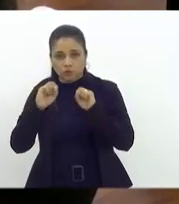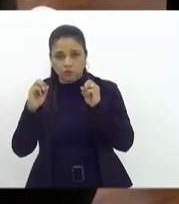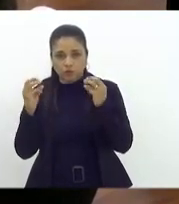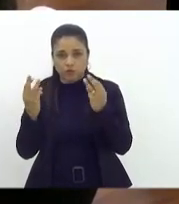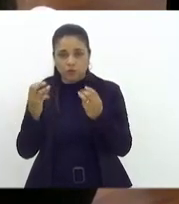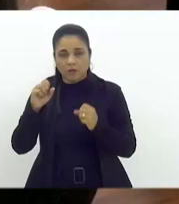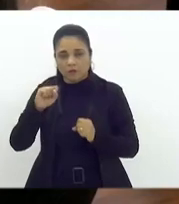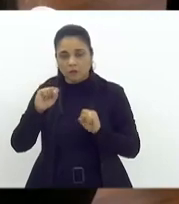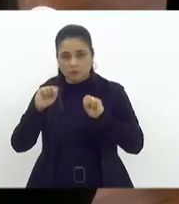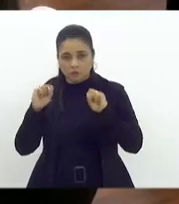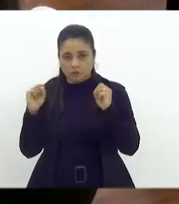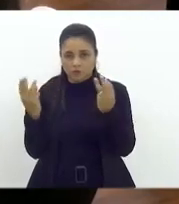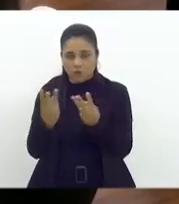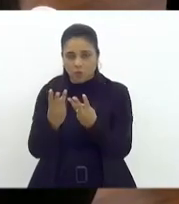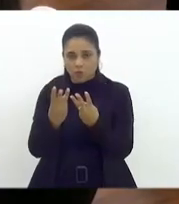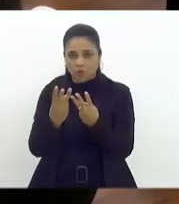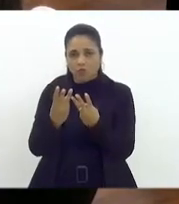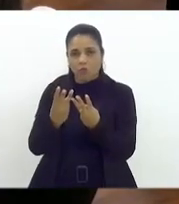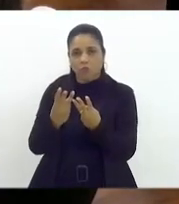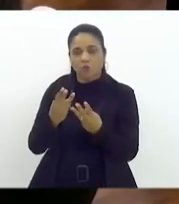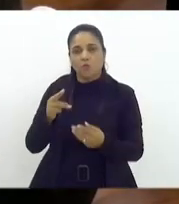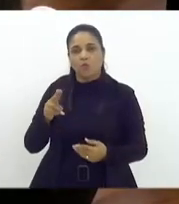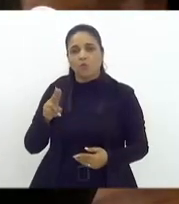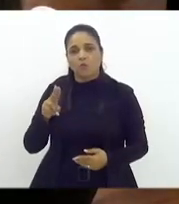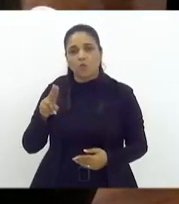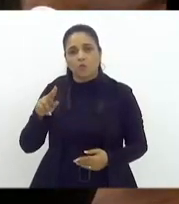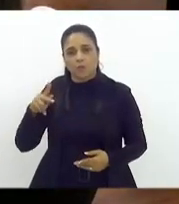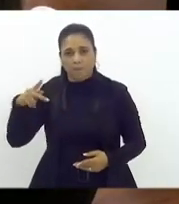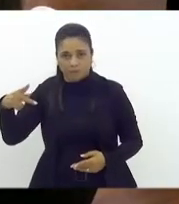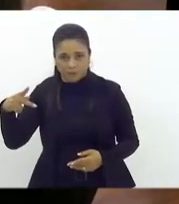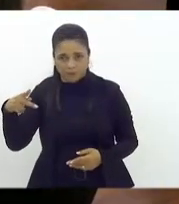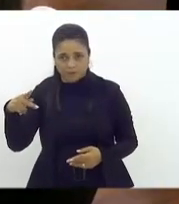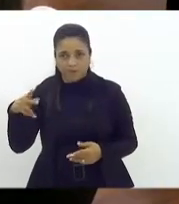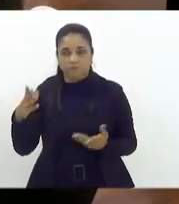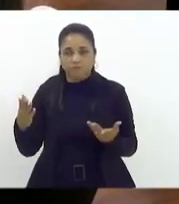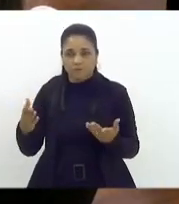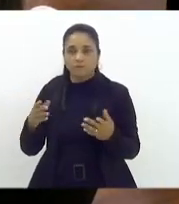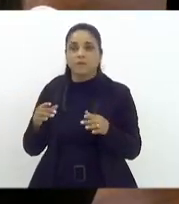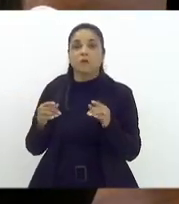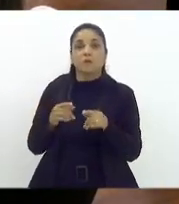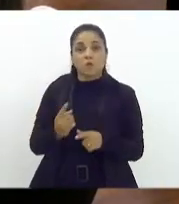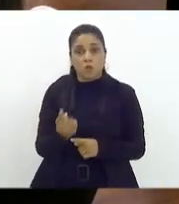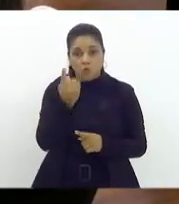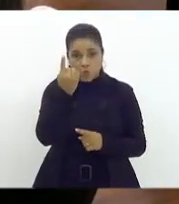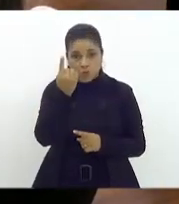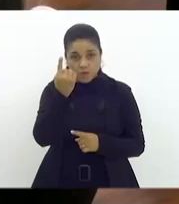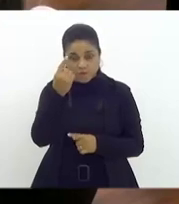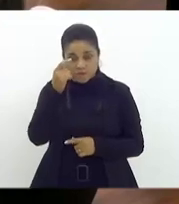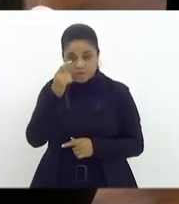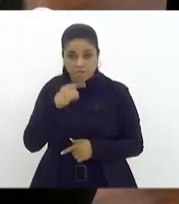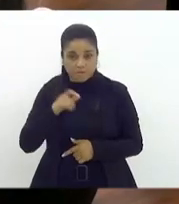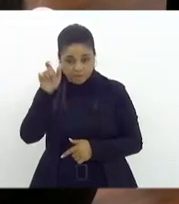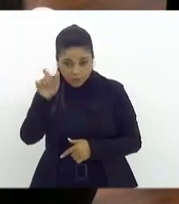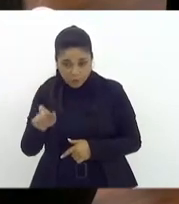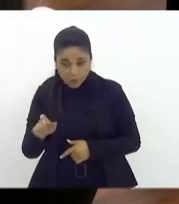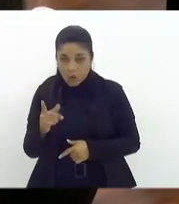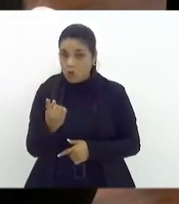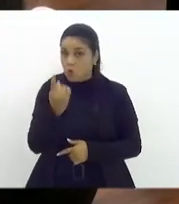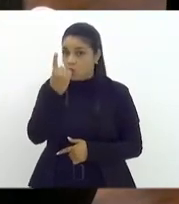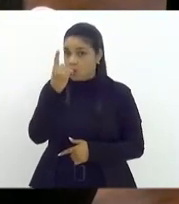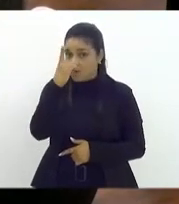problema não é fotográfico o presencial o problema é uma pessoa só uma foto só